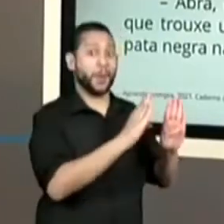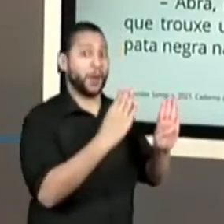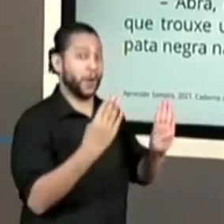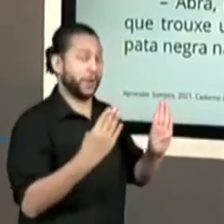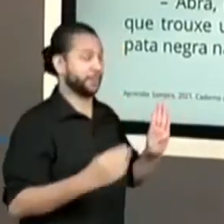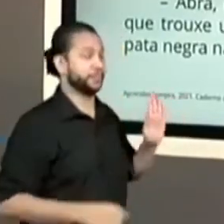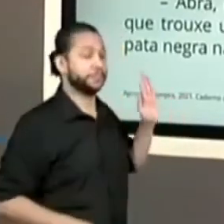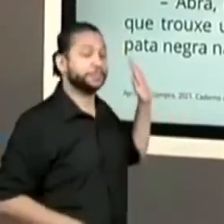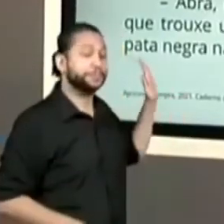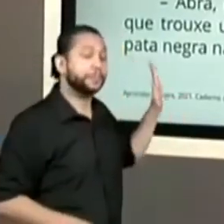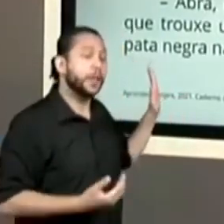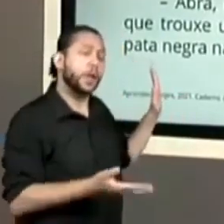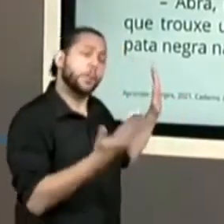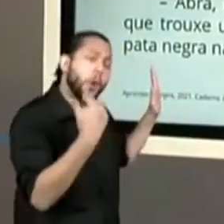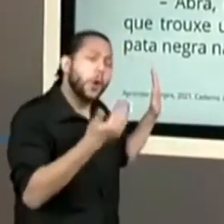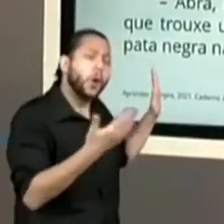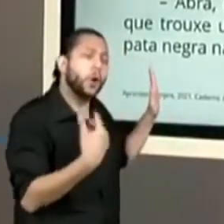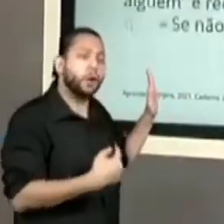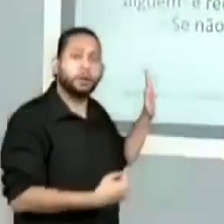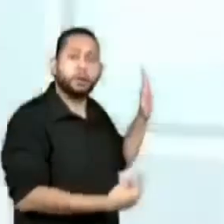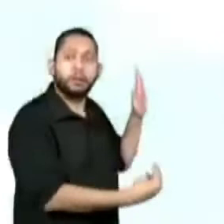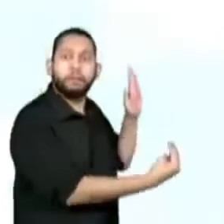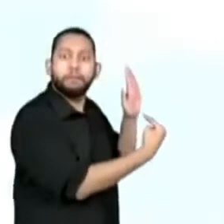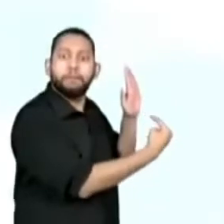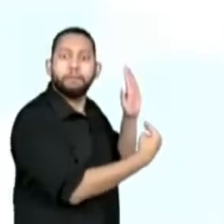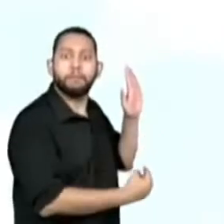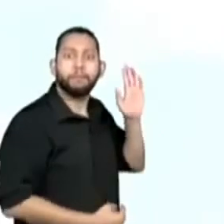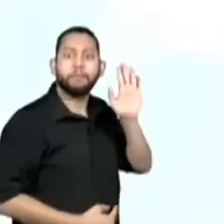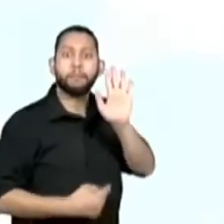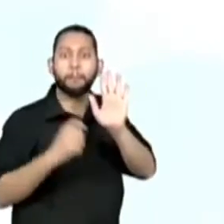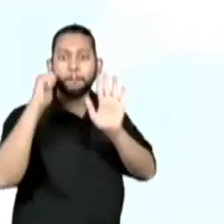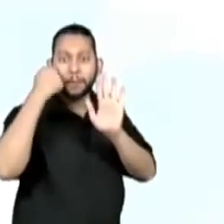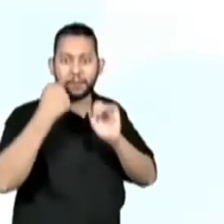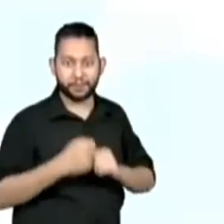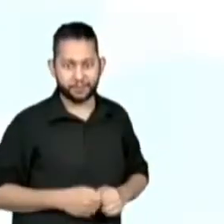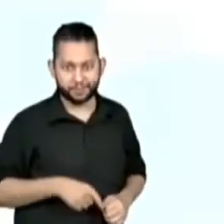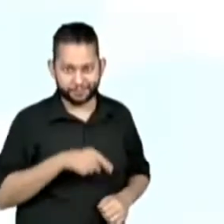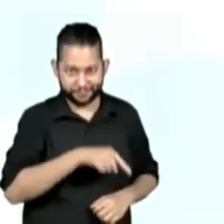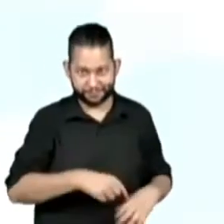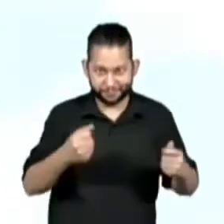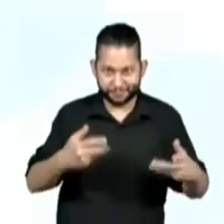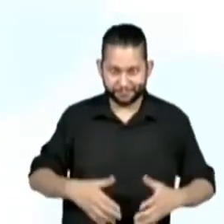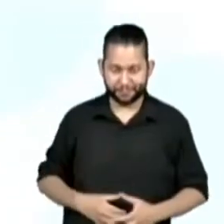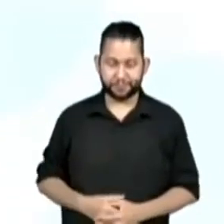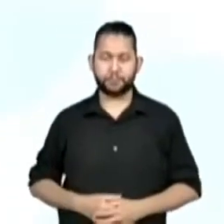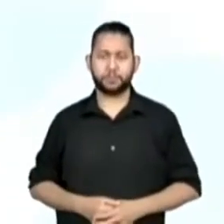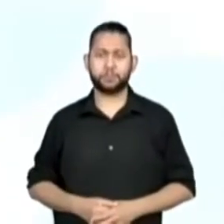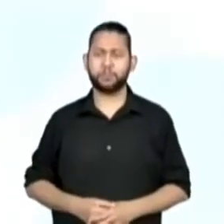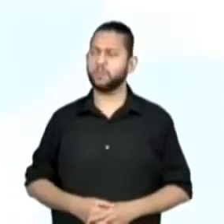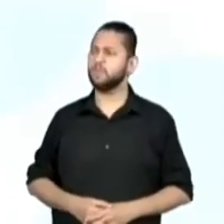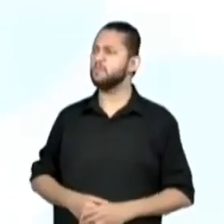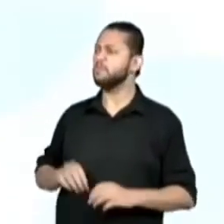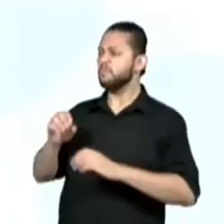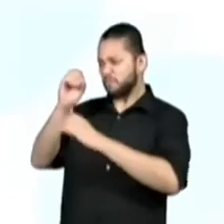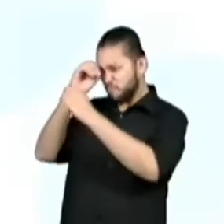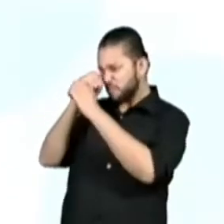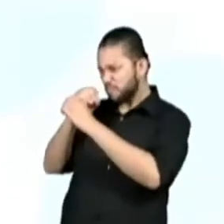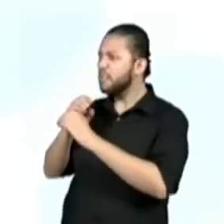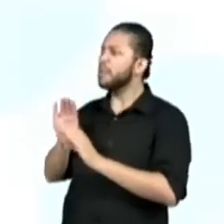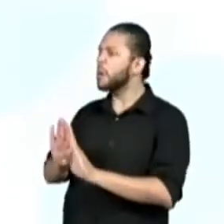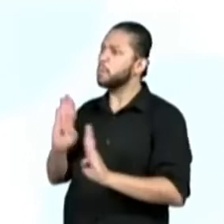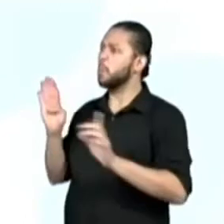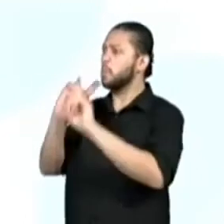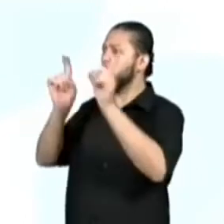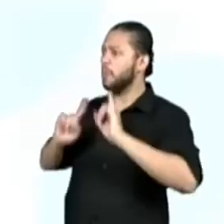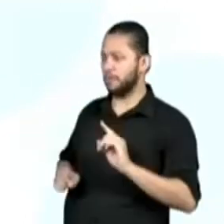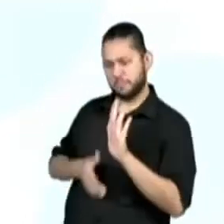vão identificar essa característica. Vamos ver? Não abrimos. Nossa mamãe não tem as patas negras como tu.